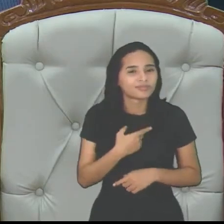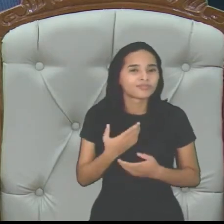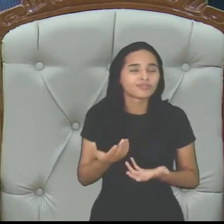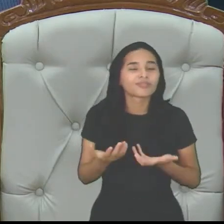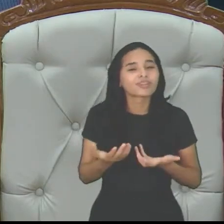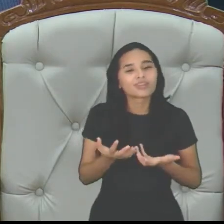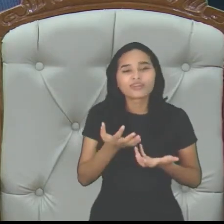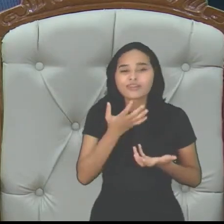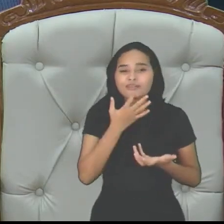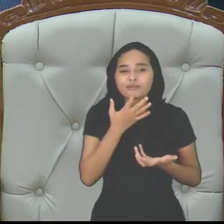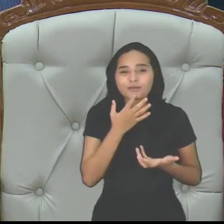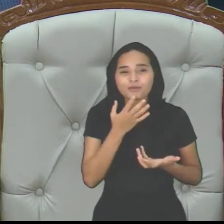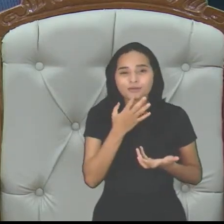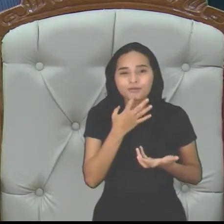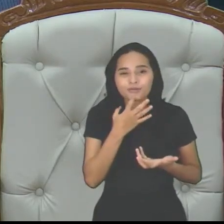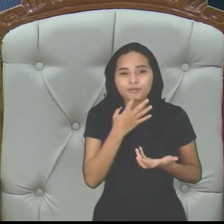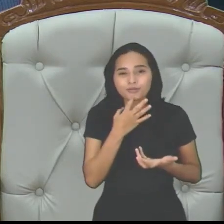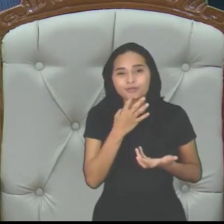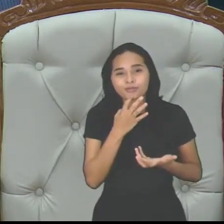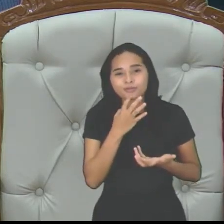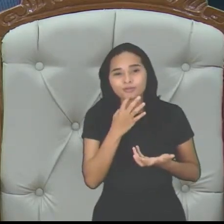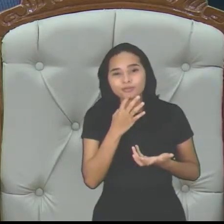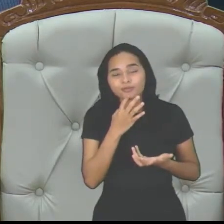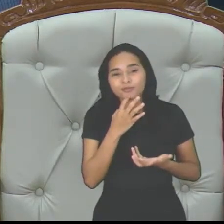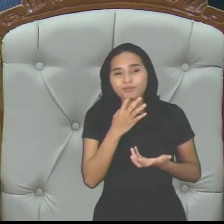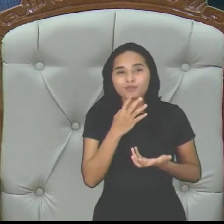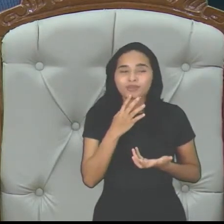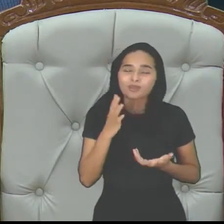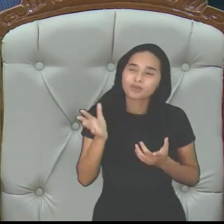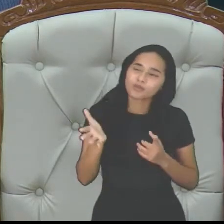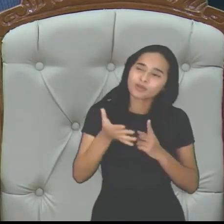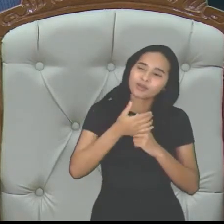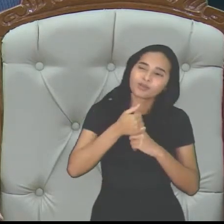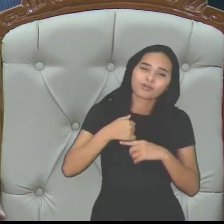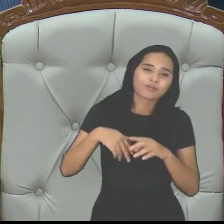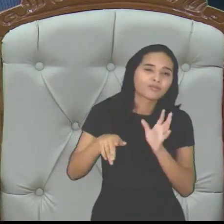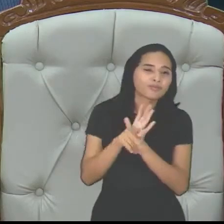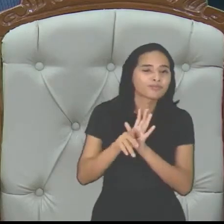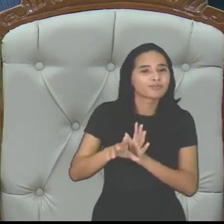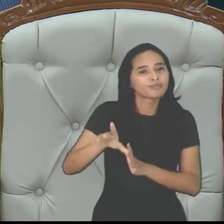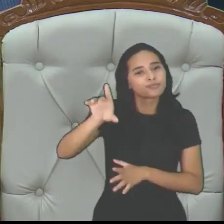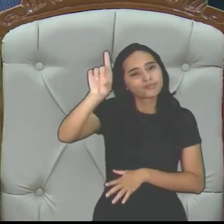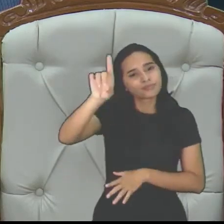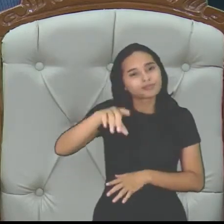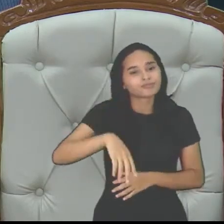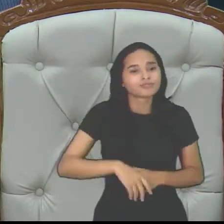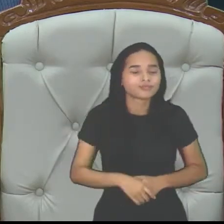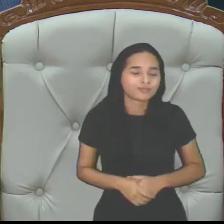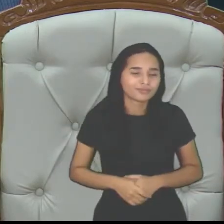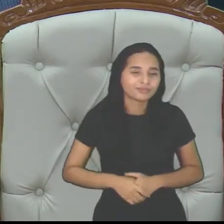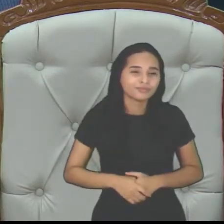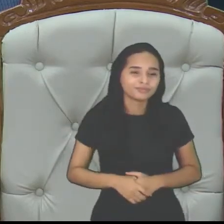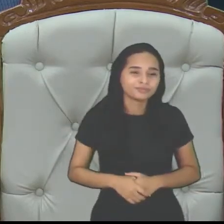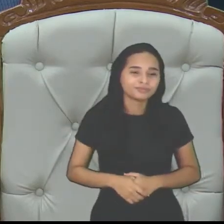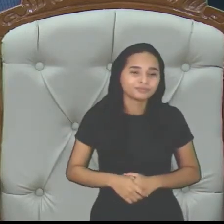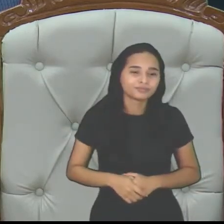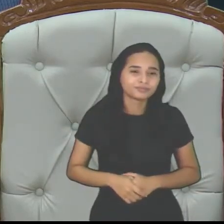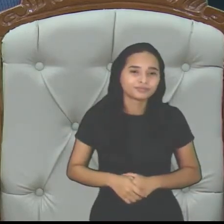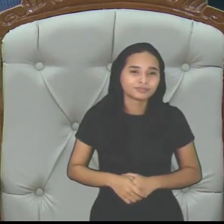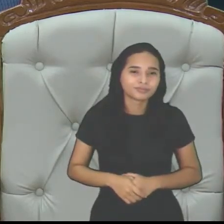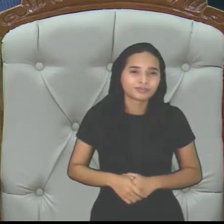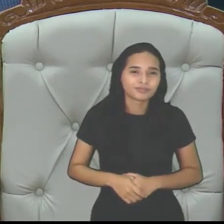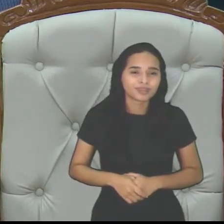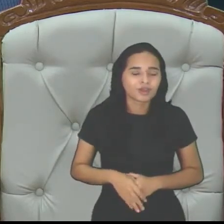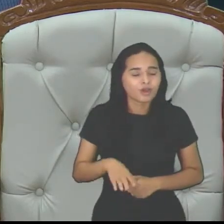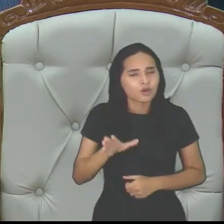queremos conhecer o mistério dos tempos, irmãos? Por quê? Há um fascínio